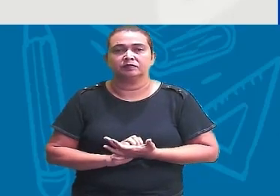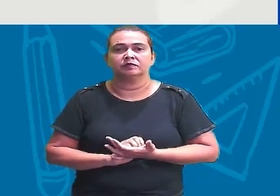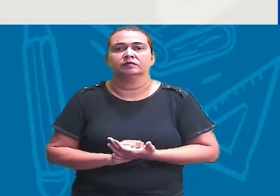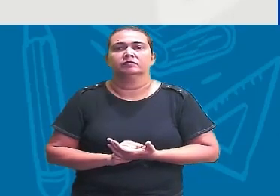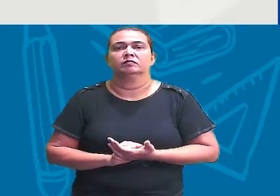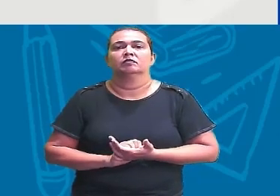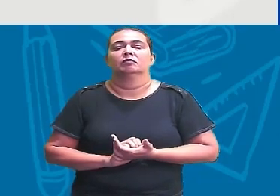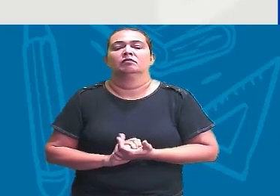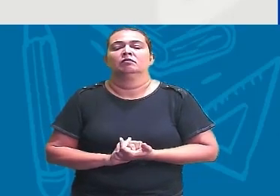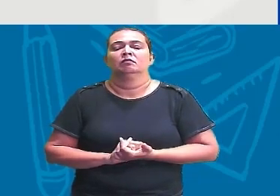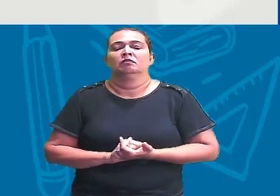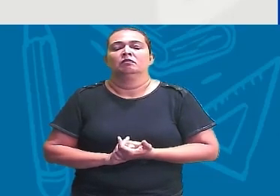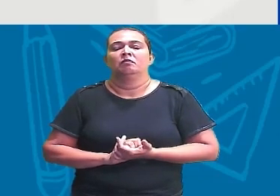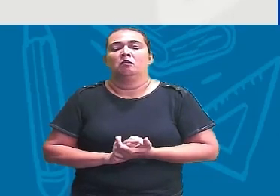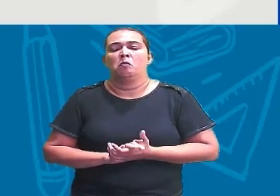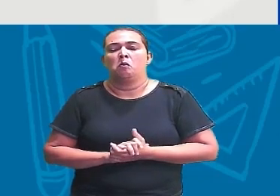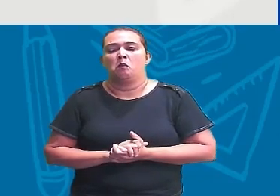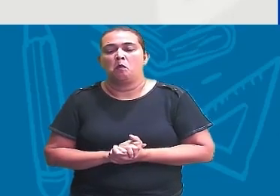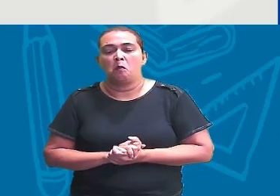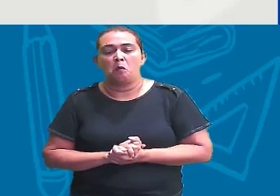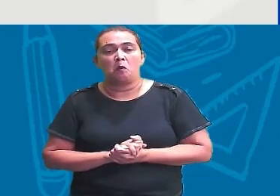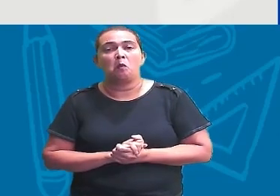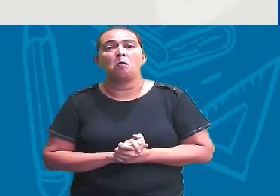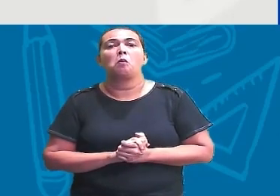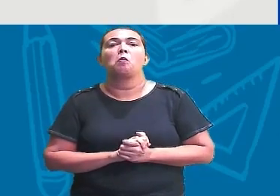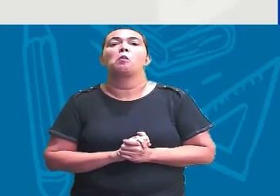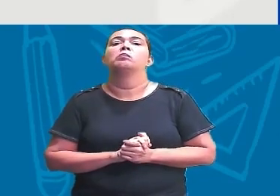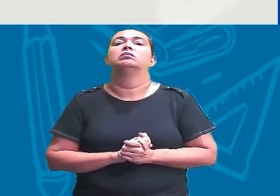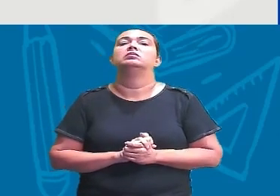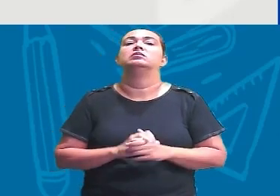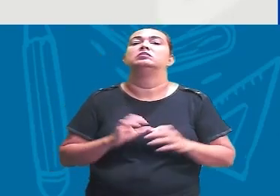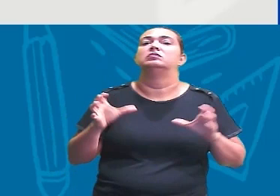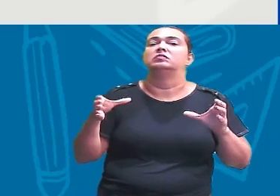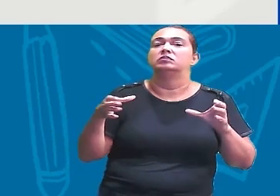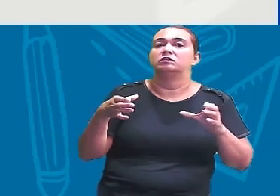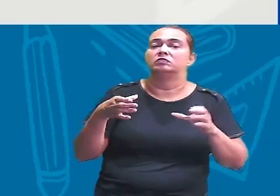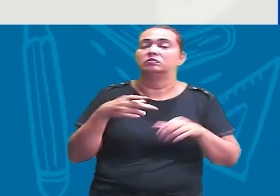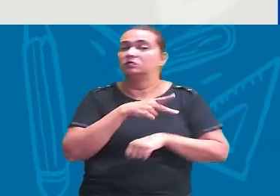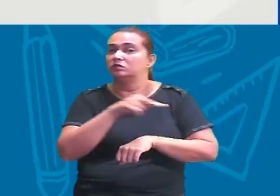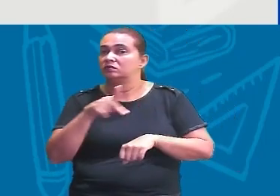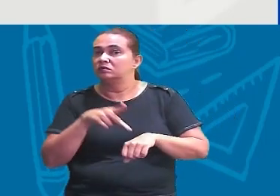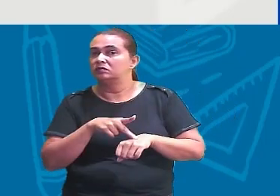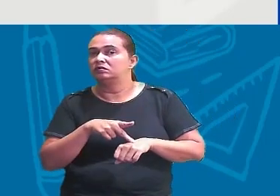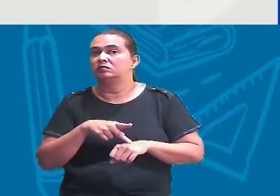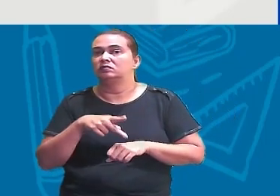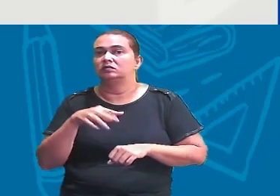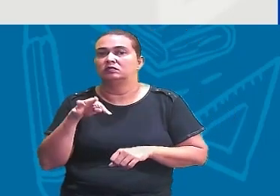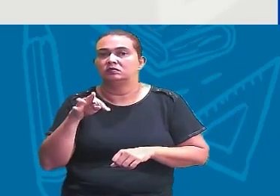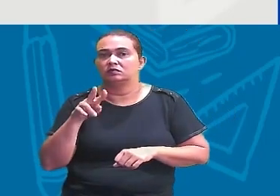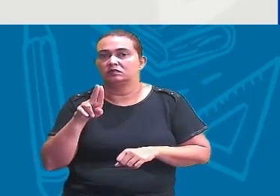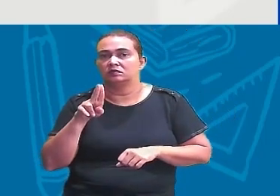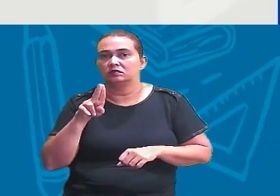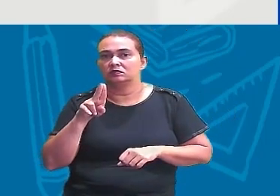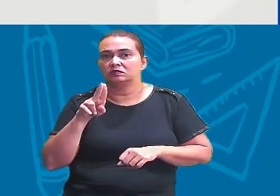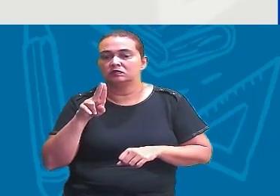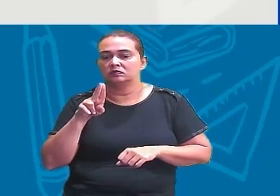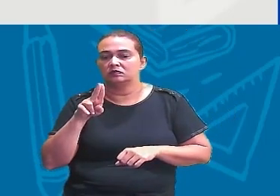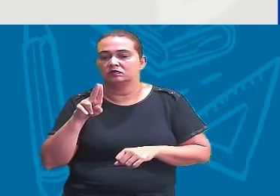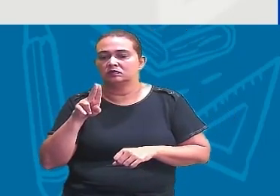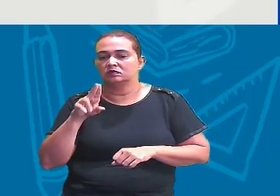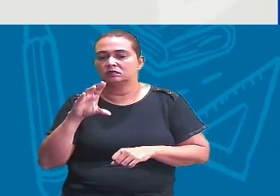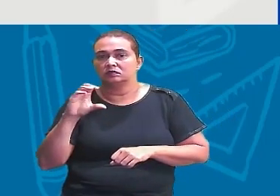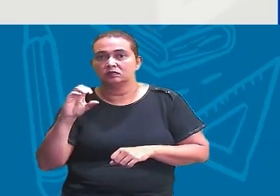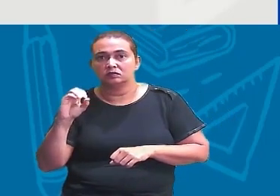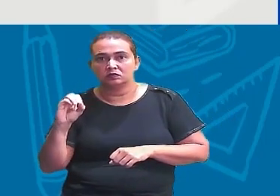consequência. O Império Turco, que durou centenas de anos, agora se divide.